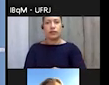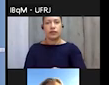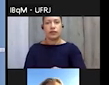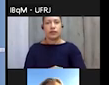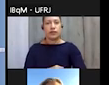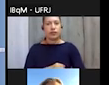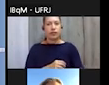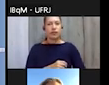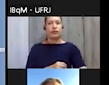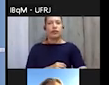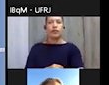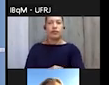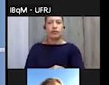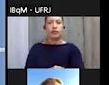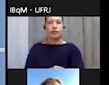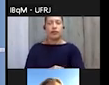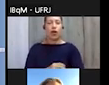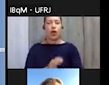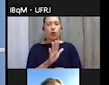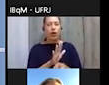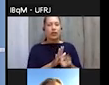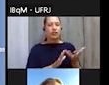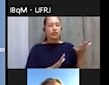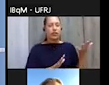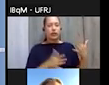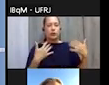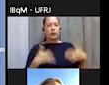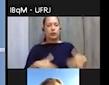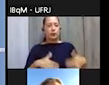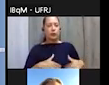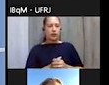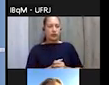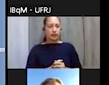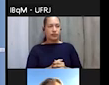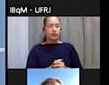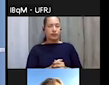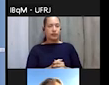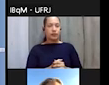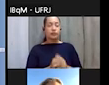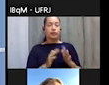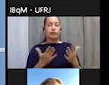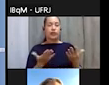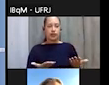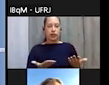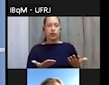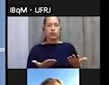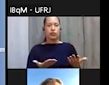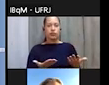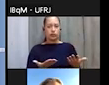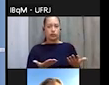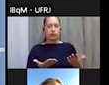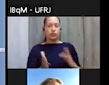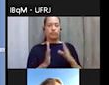produção industrial gigantesco. Então, tem aqui um enorme